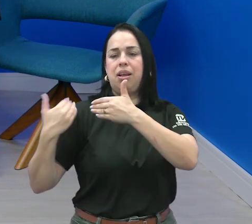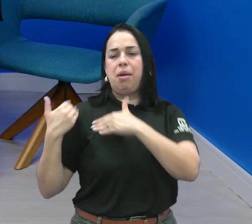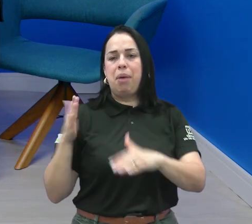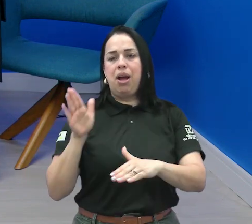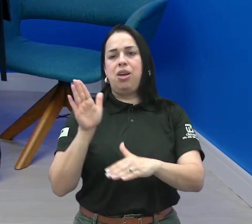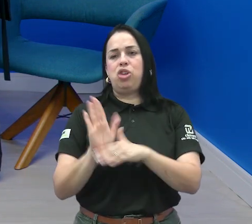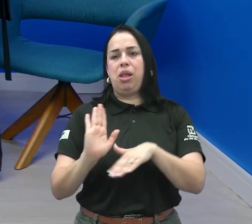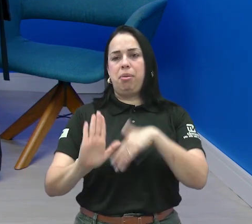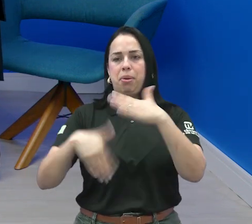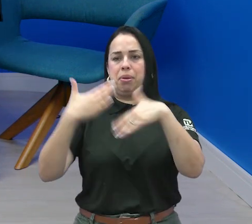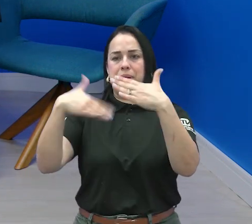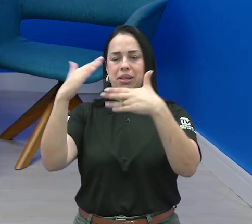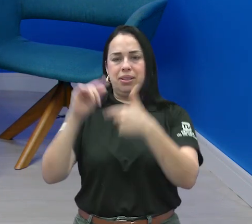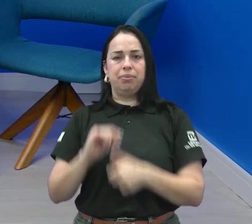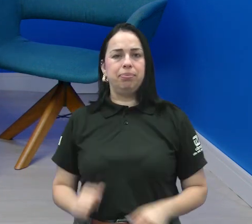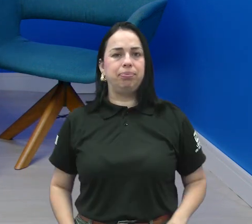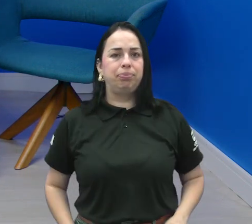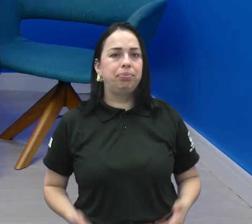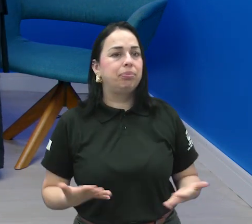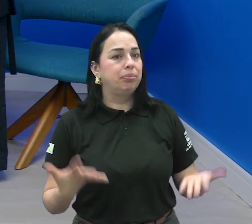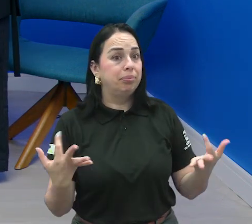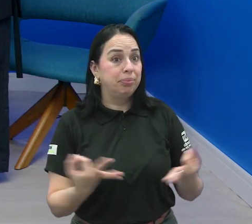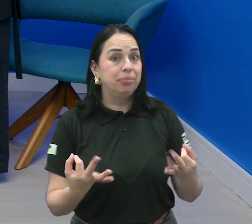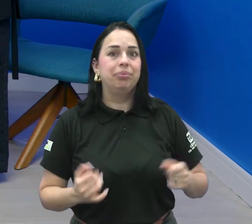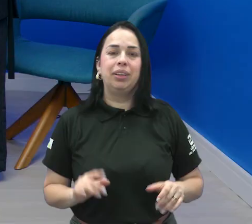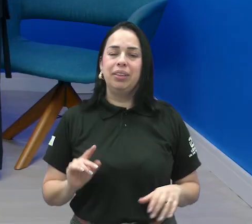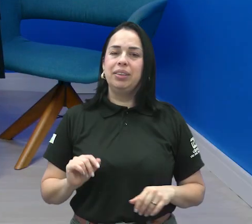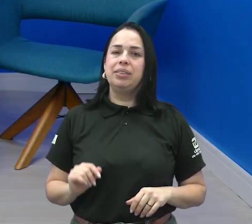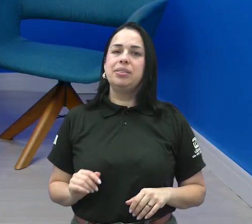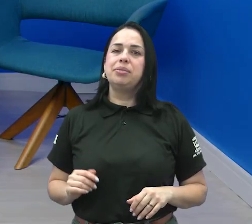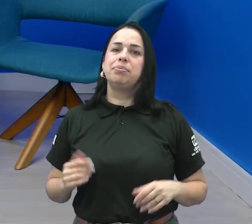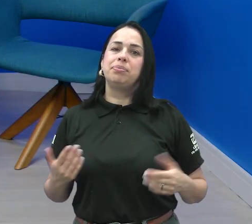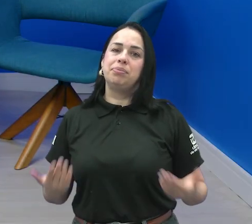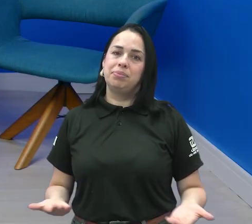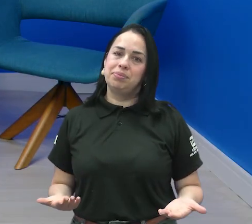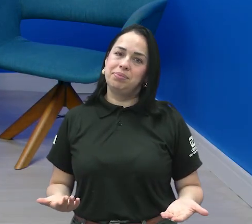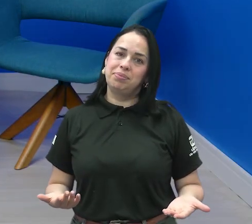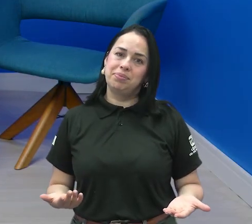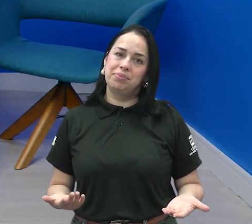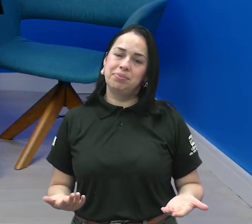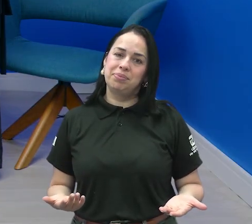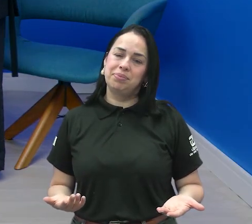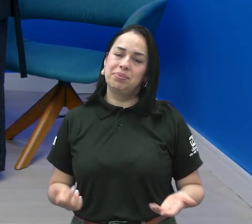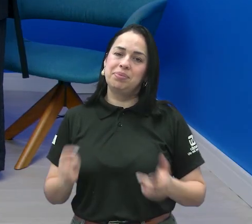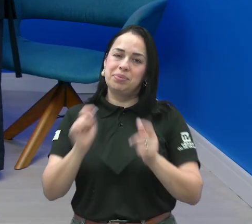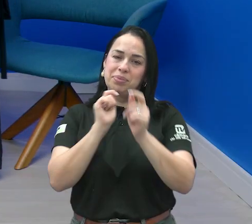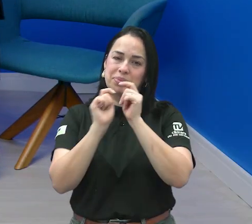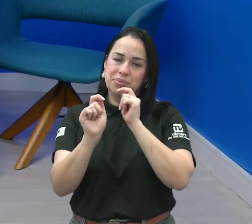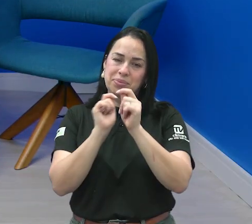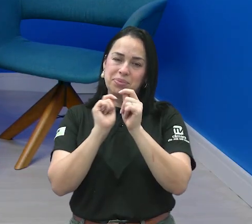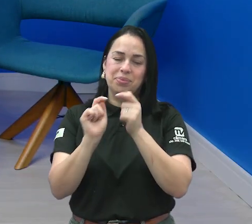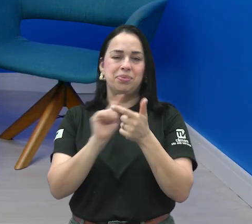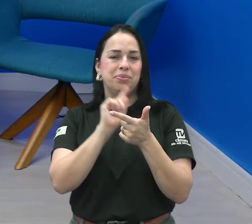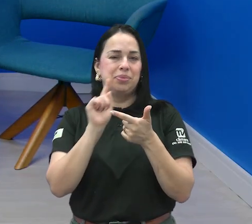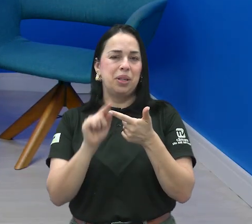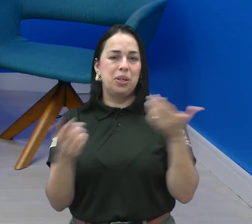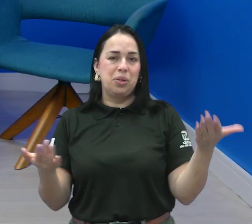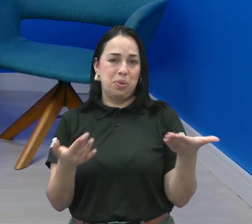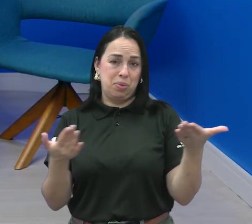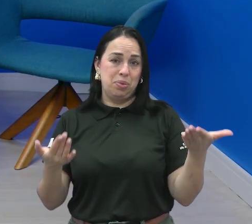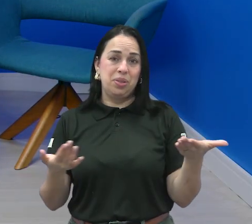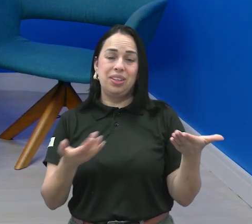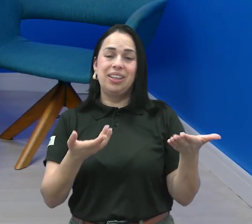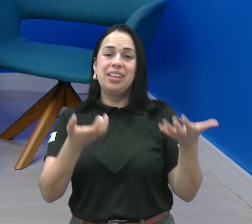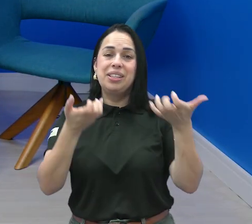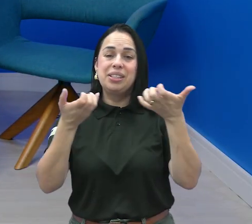esses indicadores, né, de saúde, renda e educação. Exatamente. Bom, com essa reportagem, com esse programa de